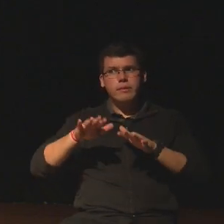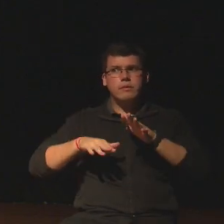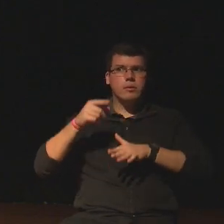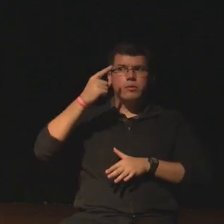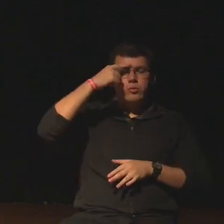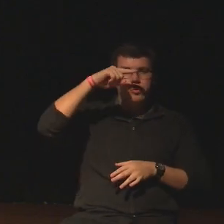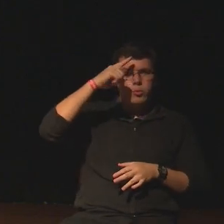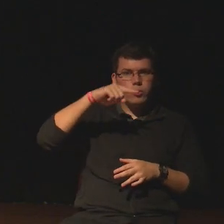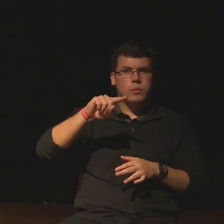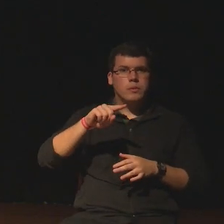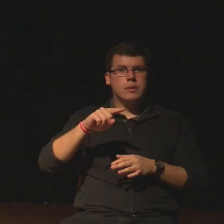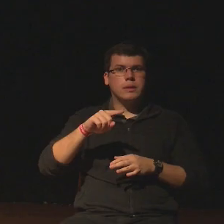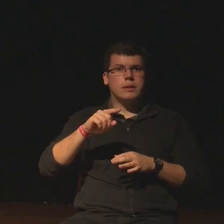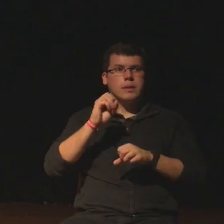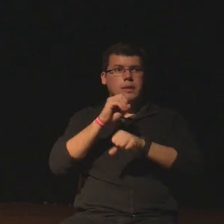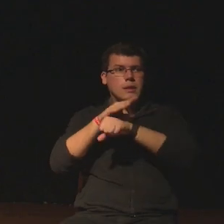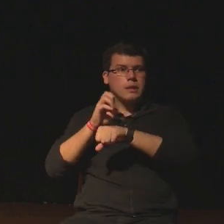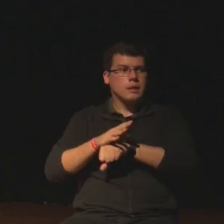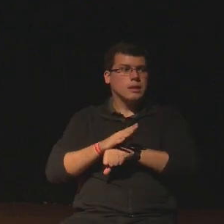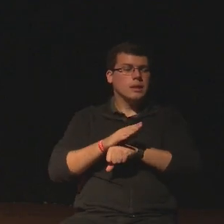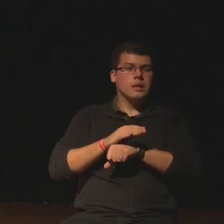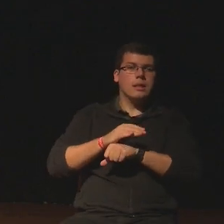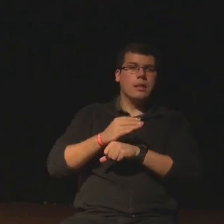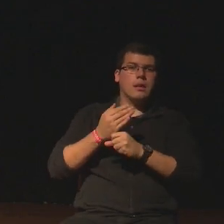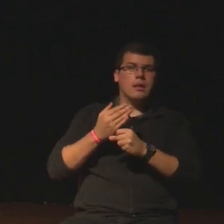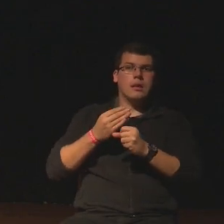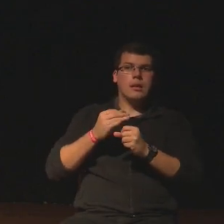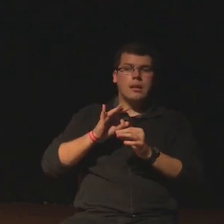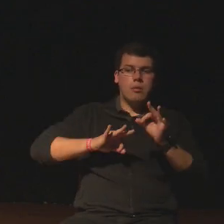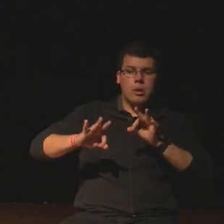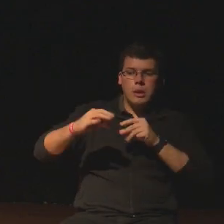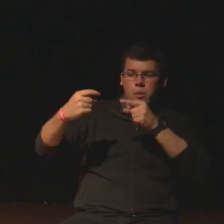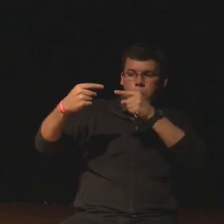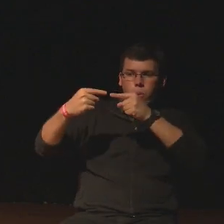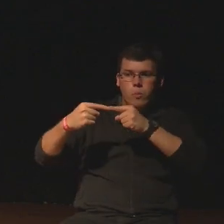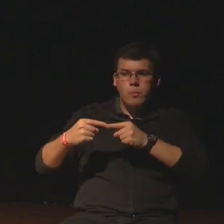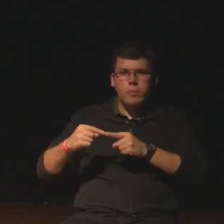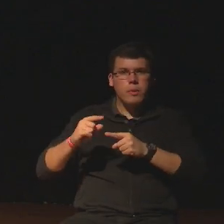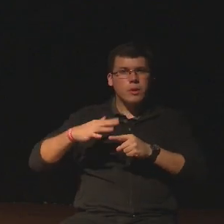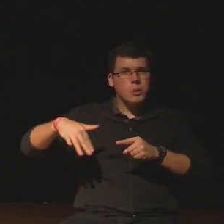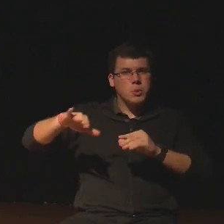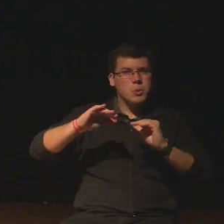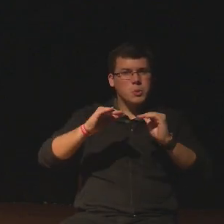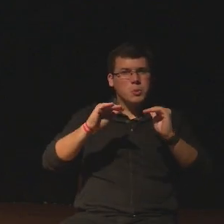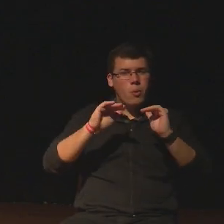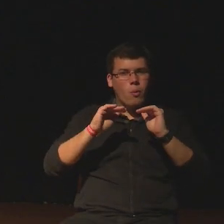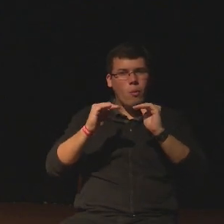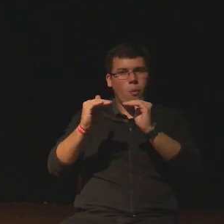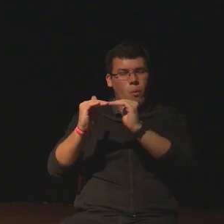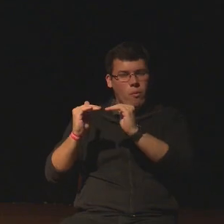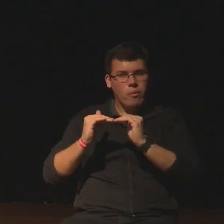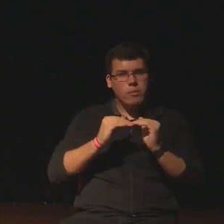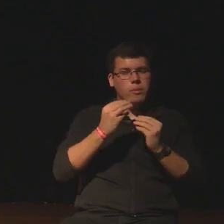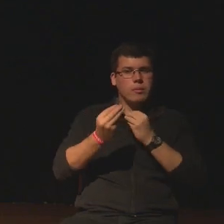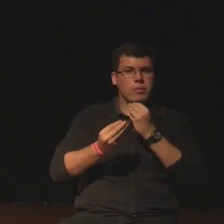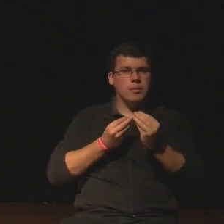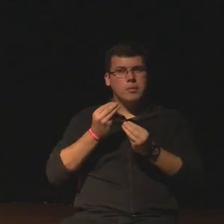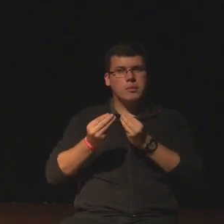projeto. A gente saiu dessa reunião com tarefas, principalmente para o pessoal que estava desenhando o